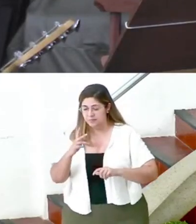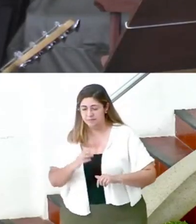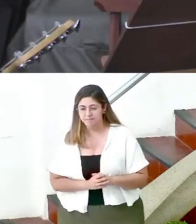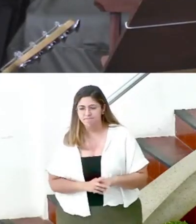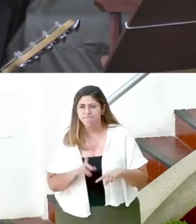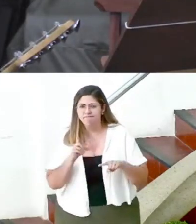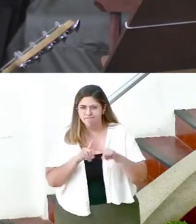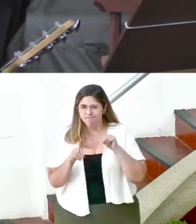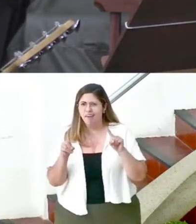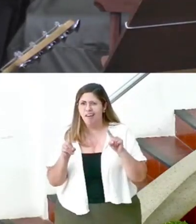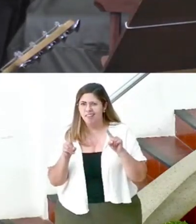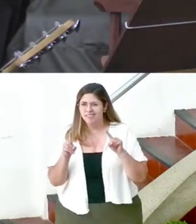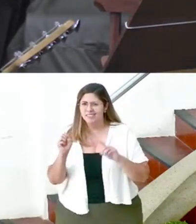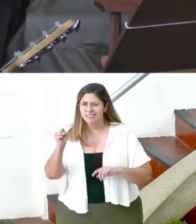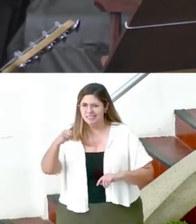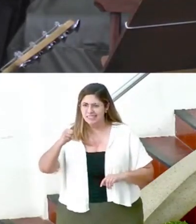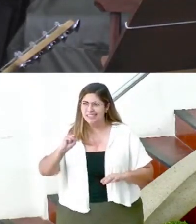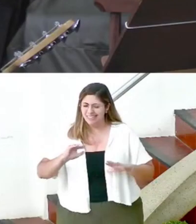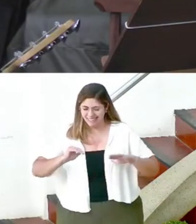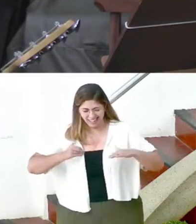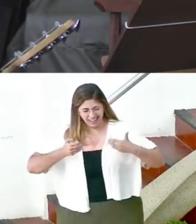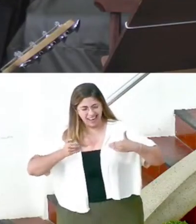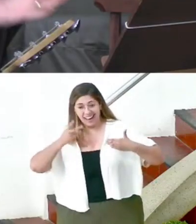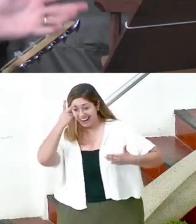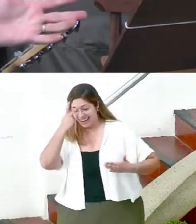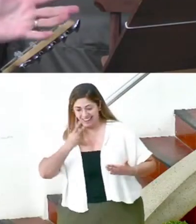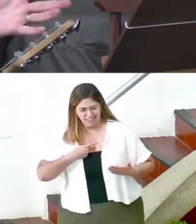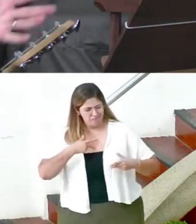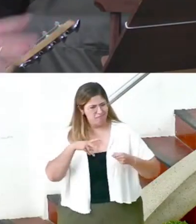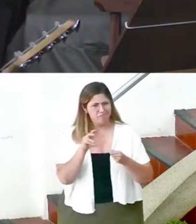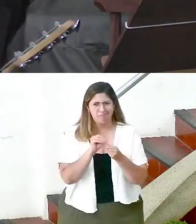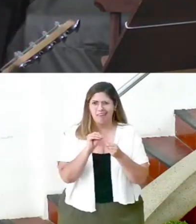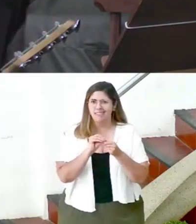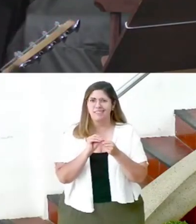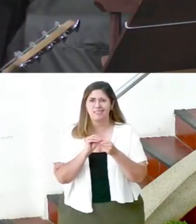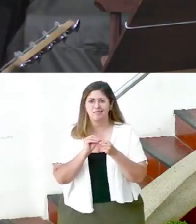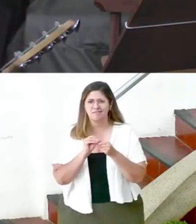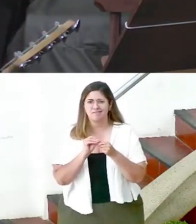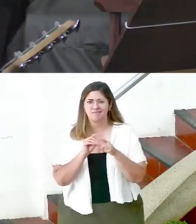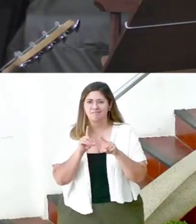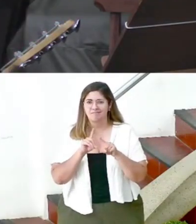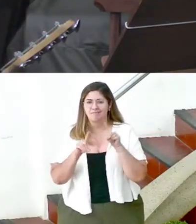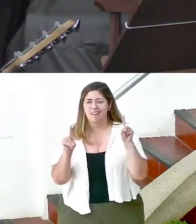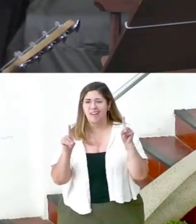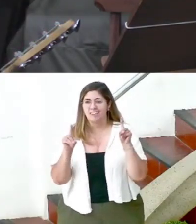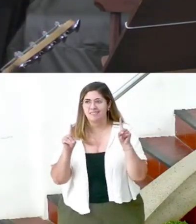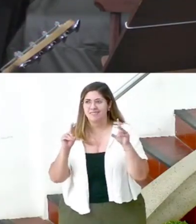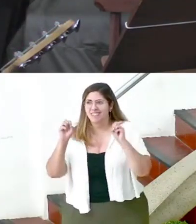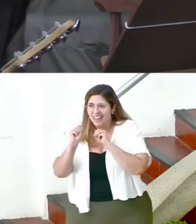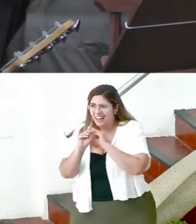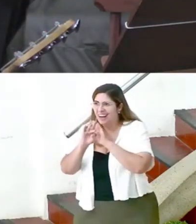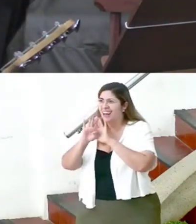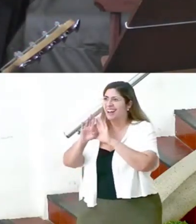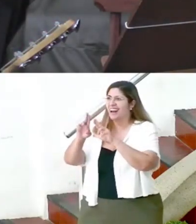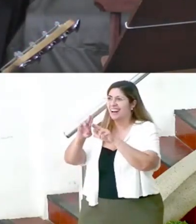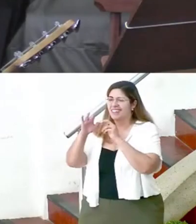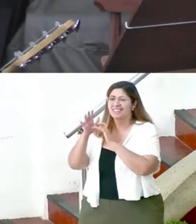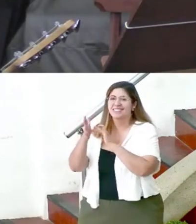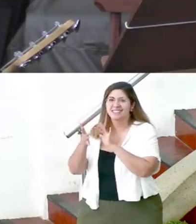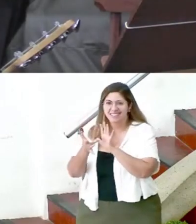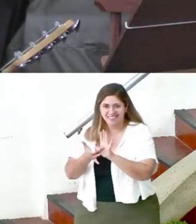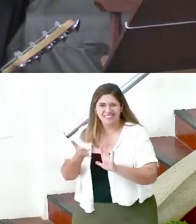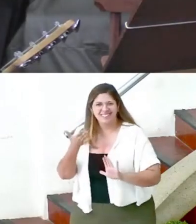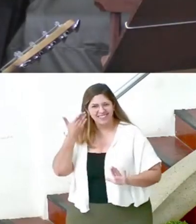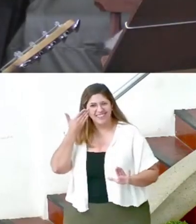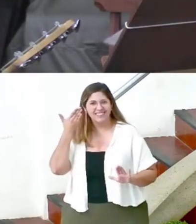Senhor, mas ela não é pautada nas nossas grandes habilidades, ela não é. Irmãos, a pior coisa que tem é quando um ser humano